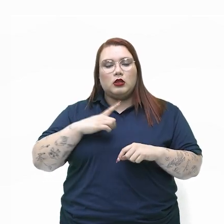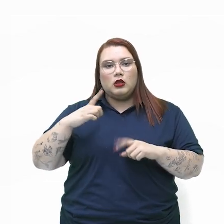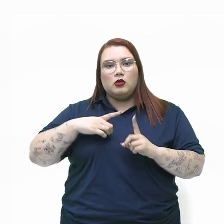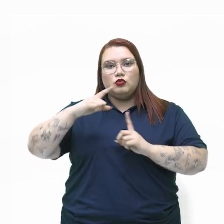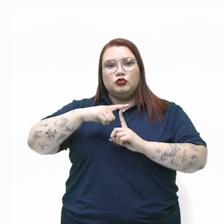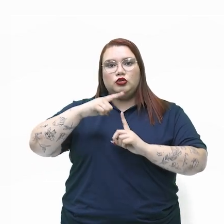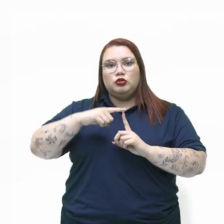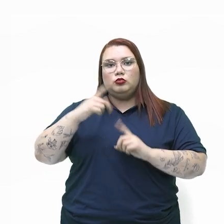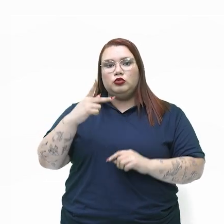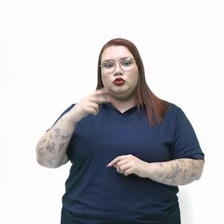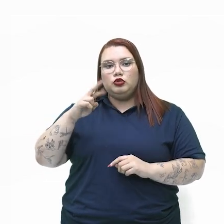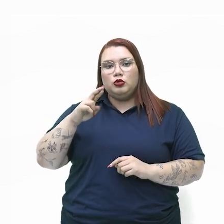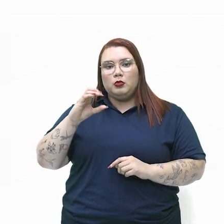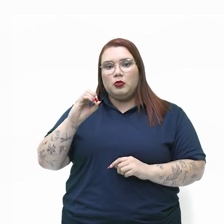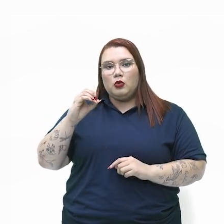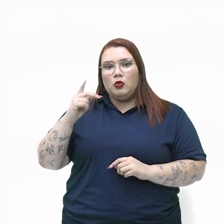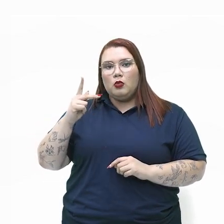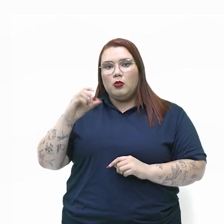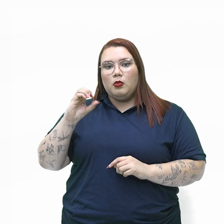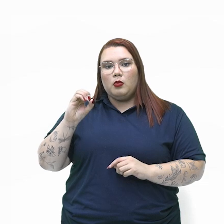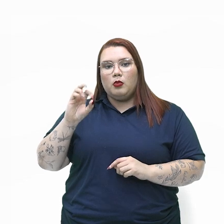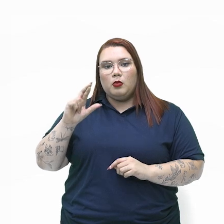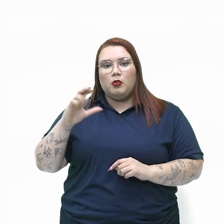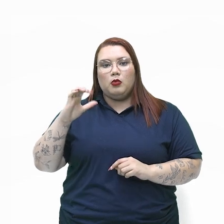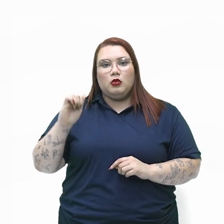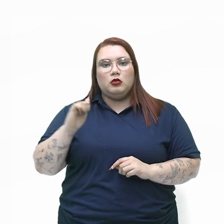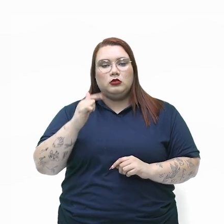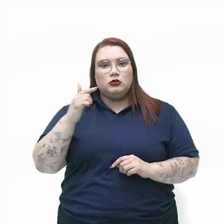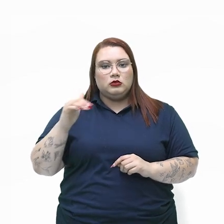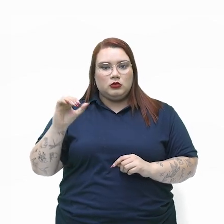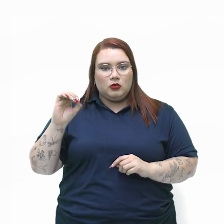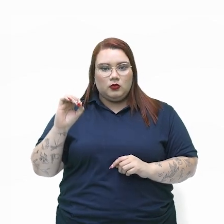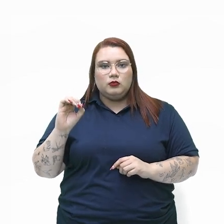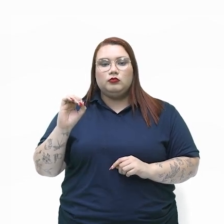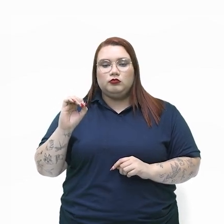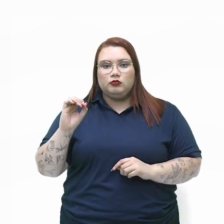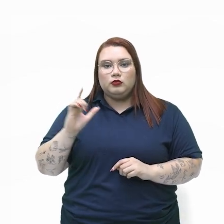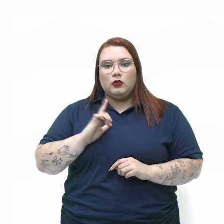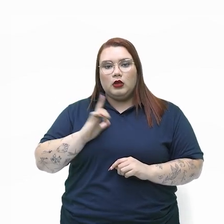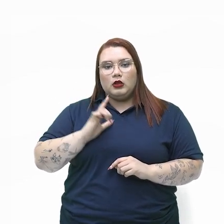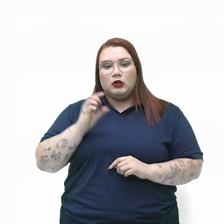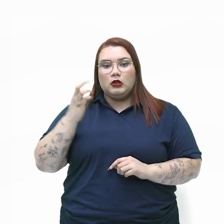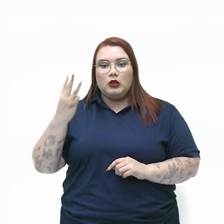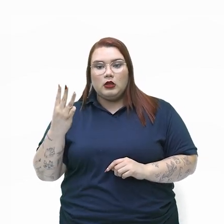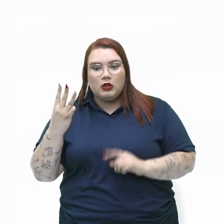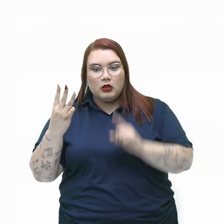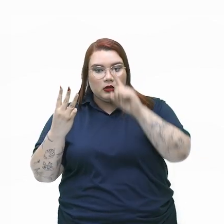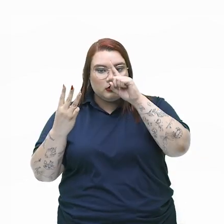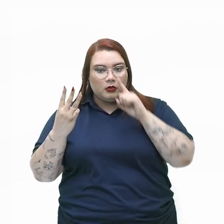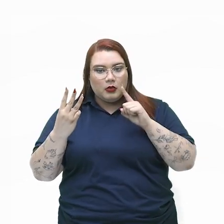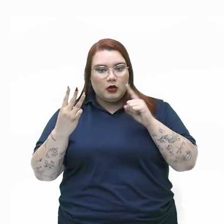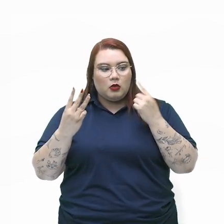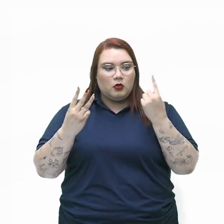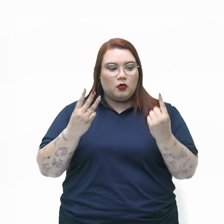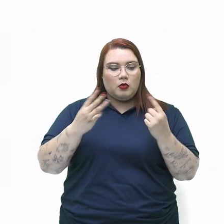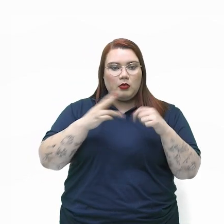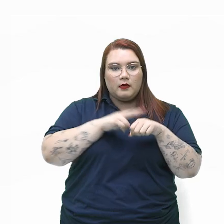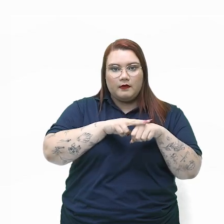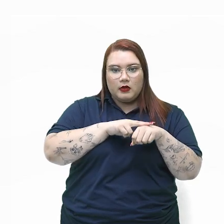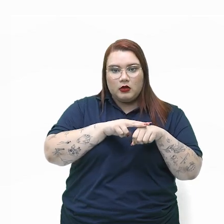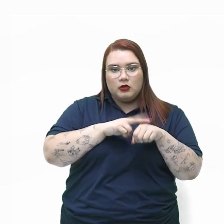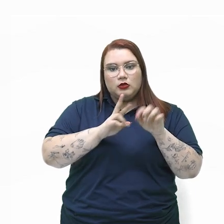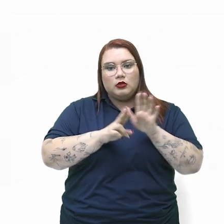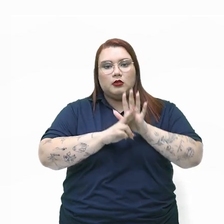determinadas proporções, tá certo? A gente observa ali, né, as três sementes amarelas e